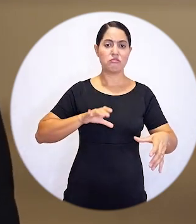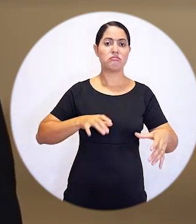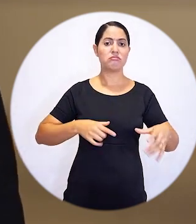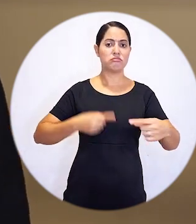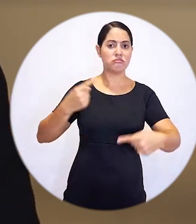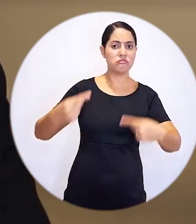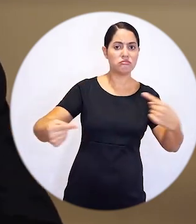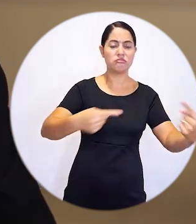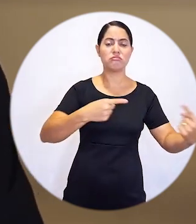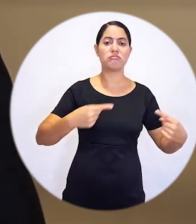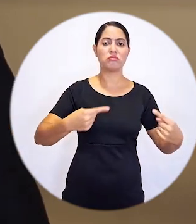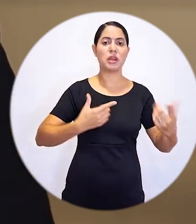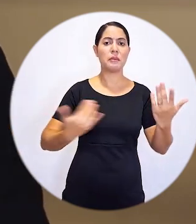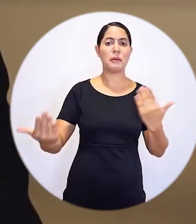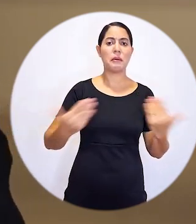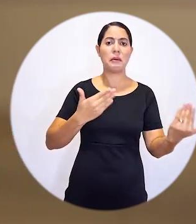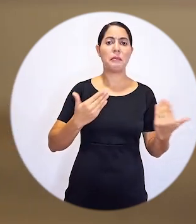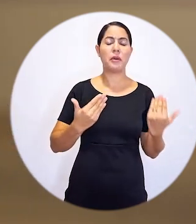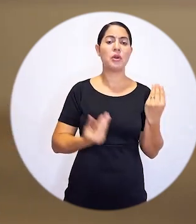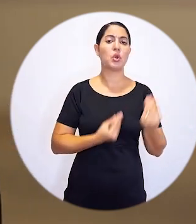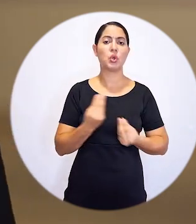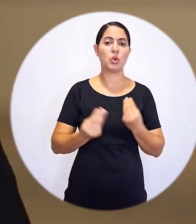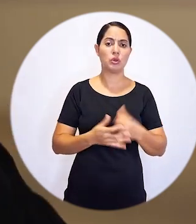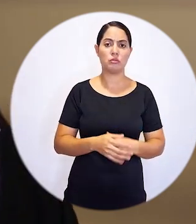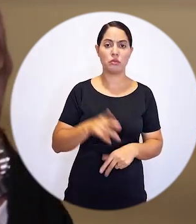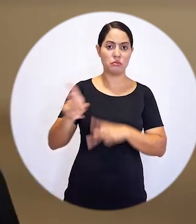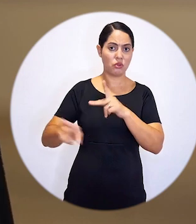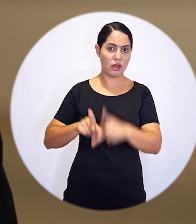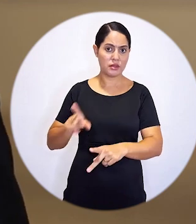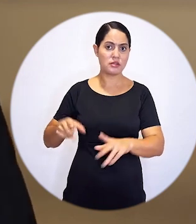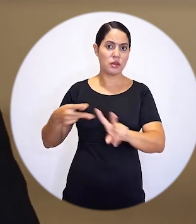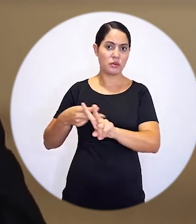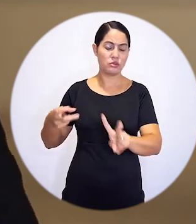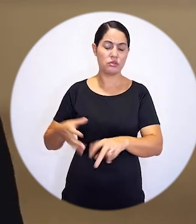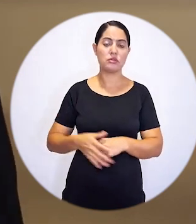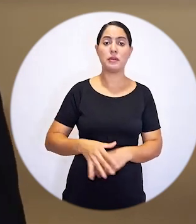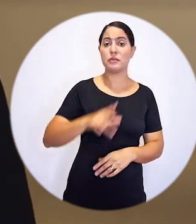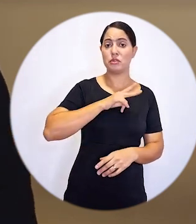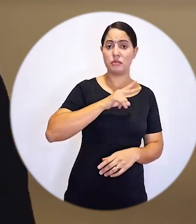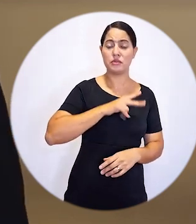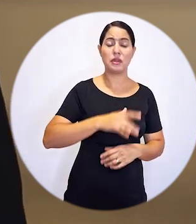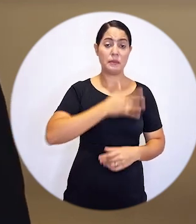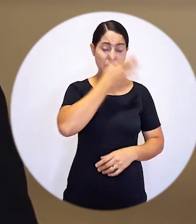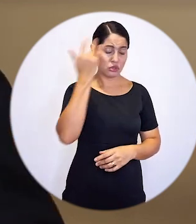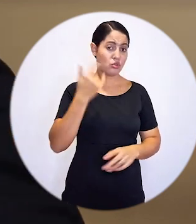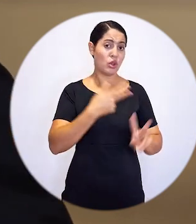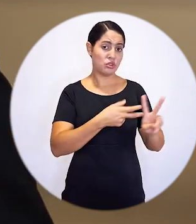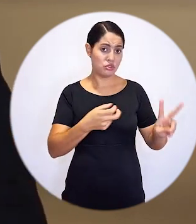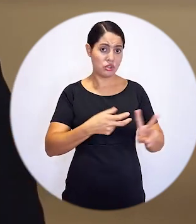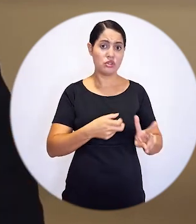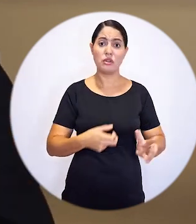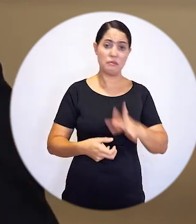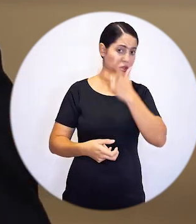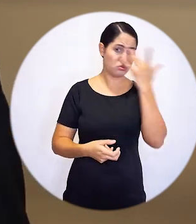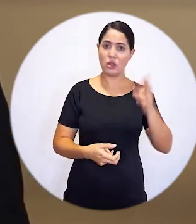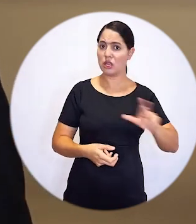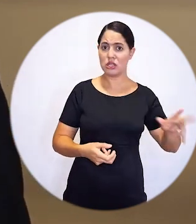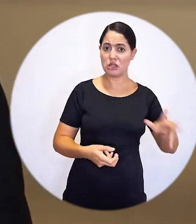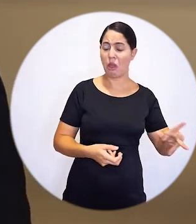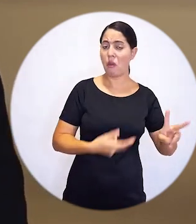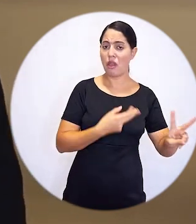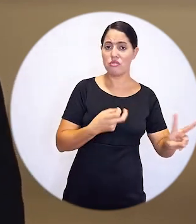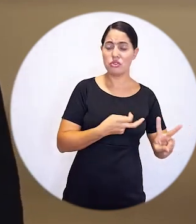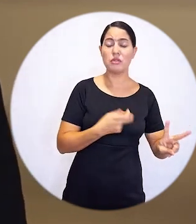partes interessadas, comunidades tradicionais, povos indígenas, setor produtivo, os particulares, os não índios, um consenso para